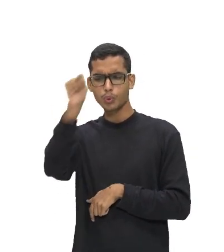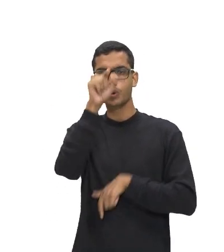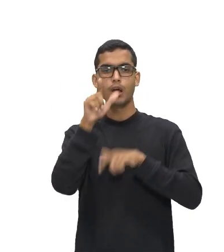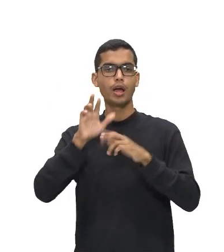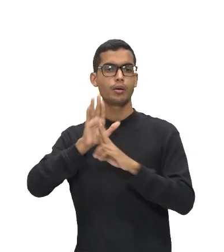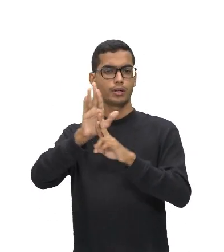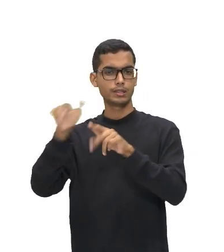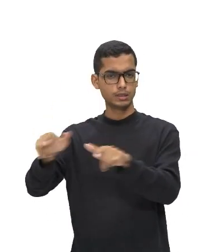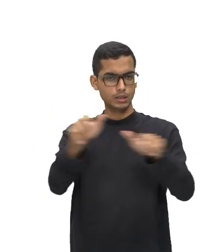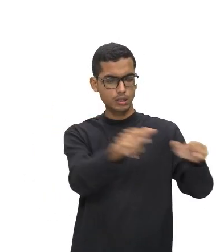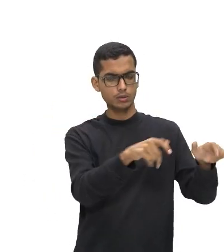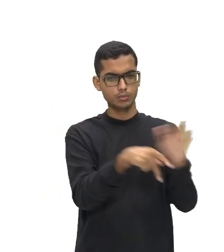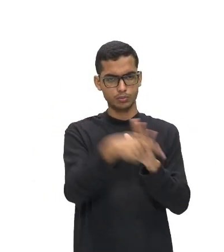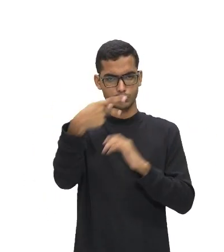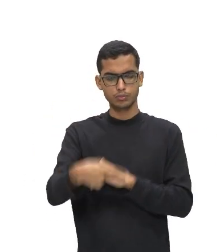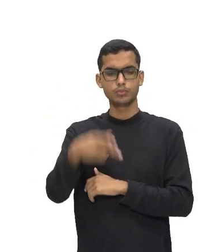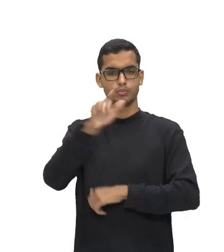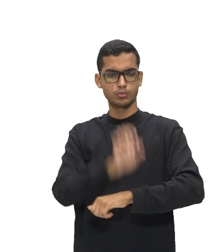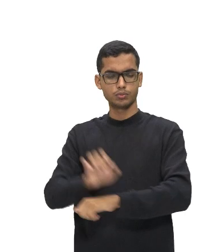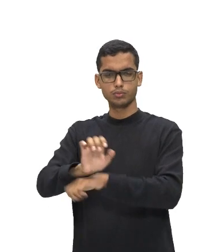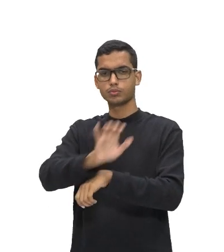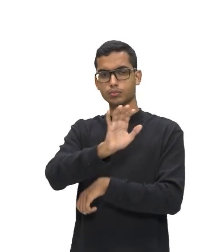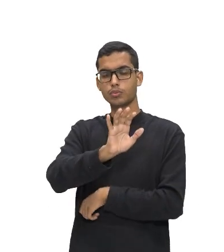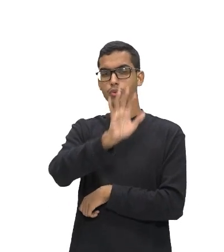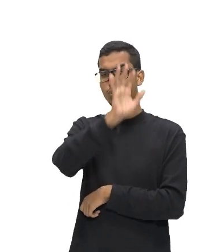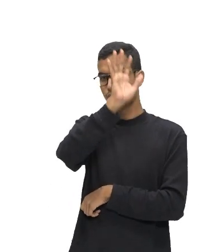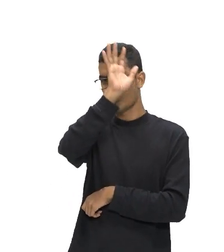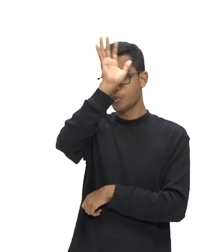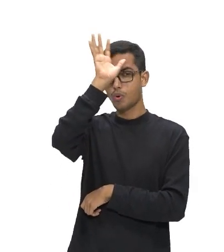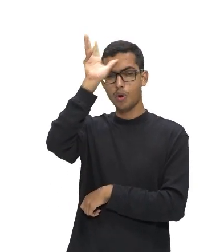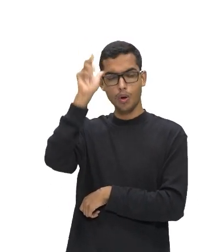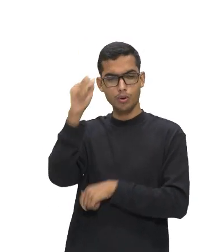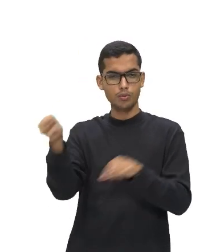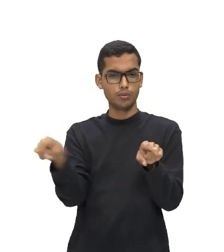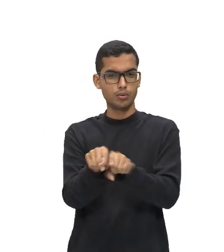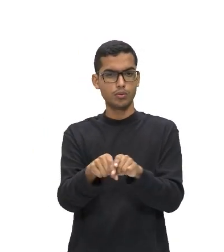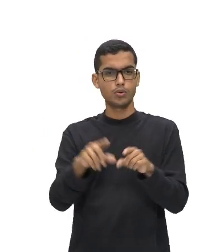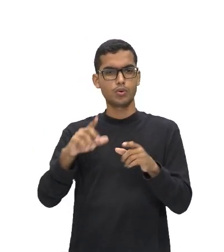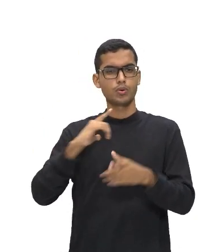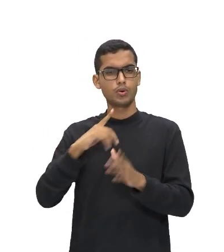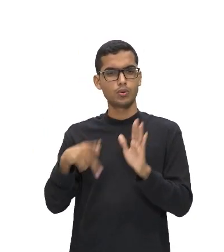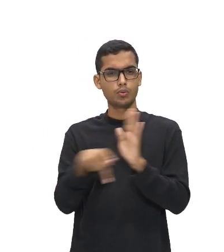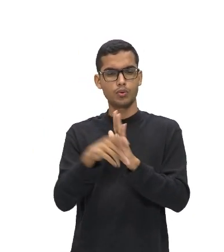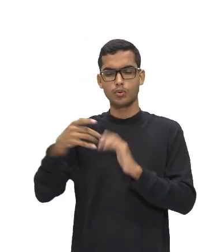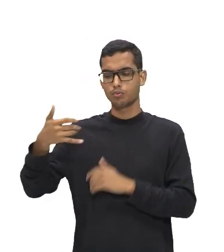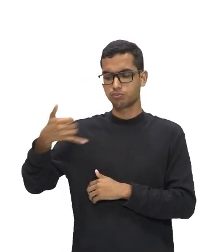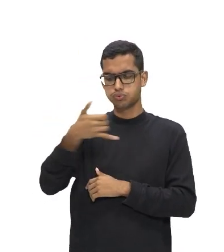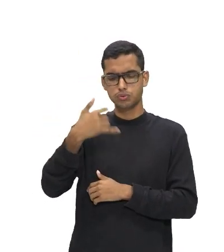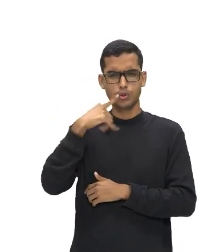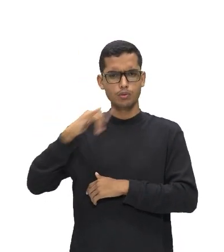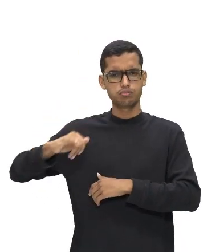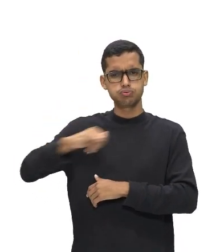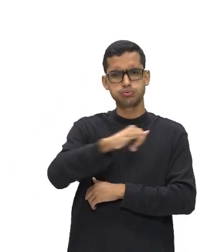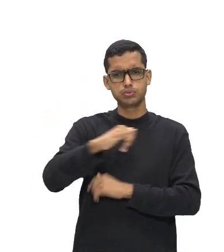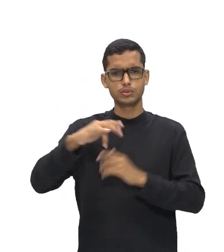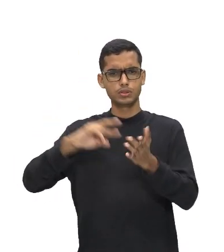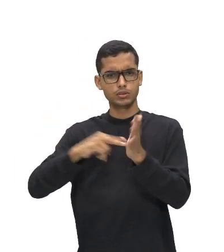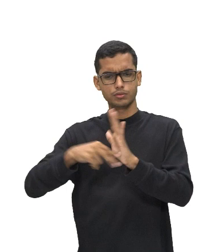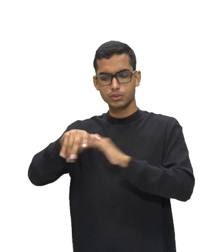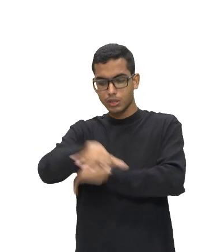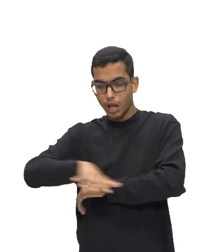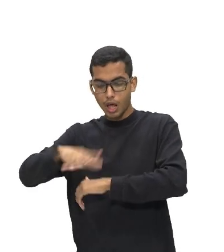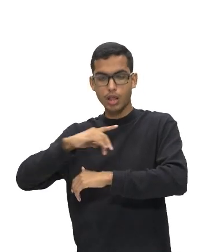que é um avião, que quer dizer que naquela área é um aeroporto. Assim como o barquinho, quer dizer que naquele lugar há